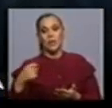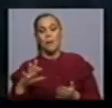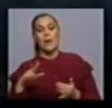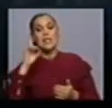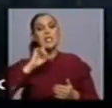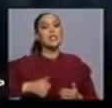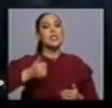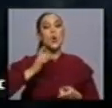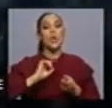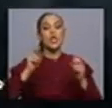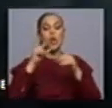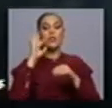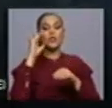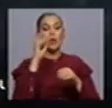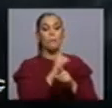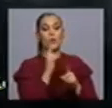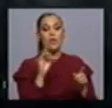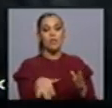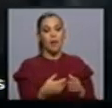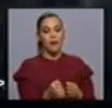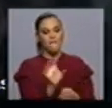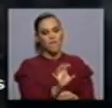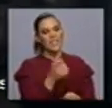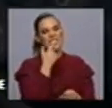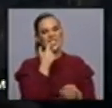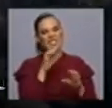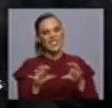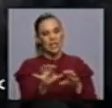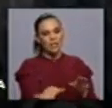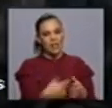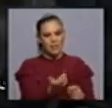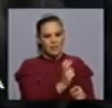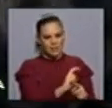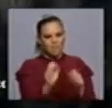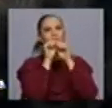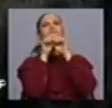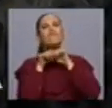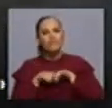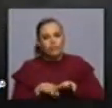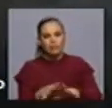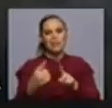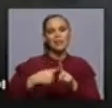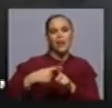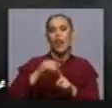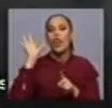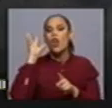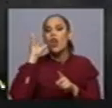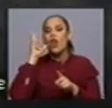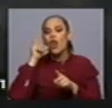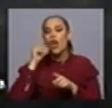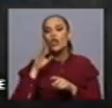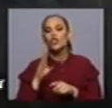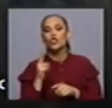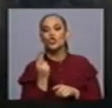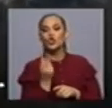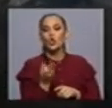nova teoria é que, mais do que a massa, essas rochas deram energia, transportaram energia, temperatura, calor a Júpiter. Porquê é